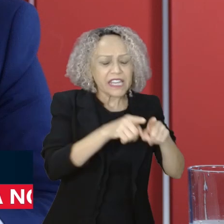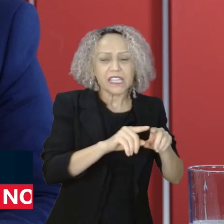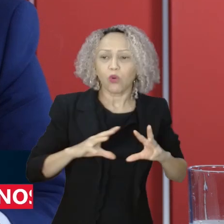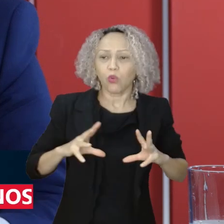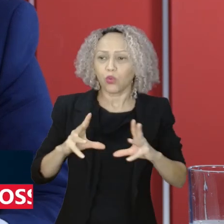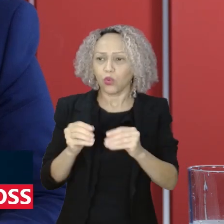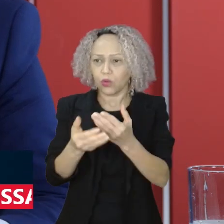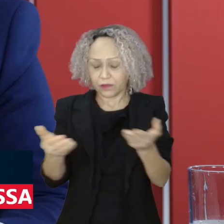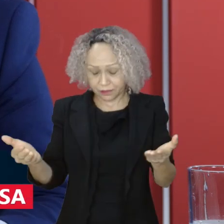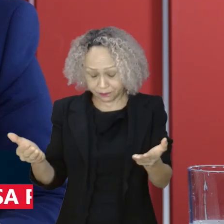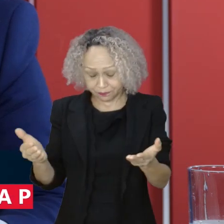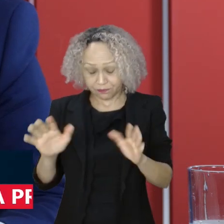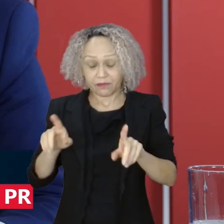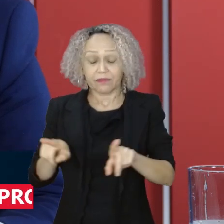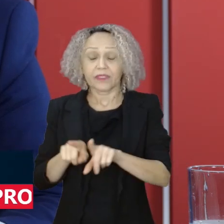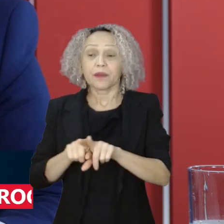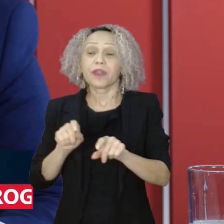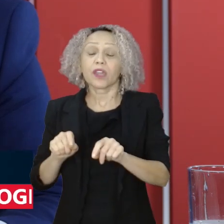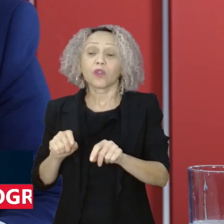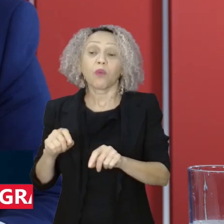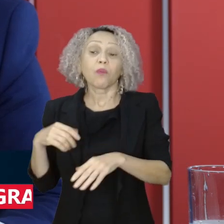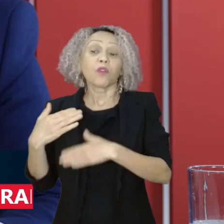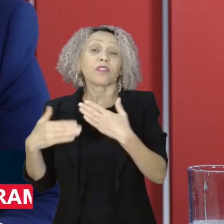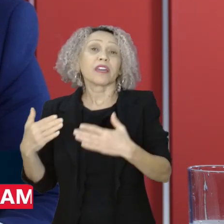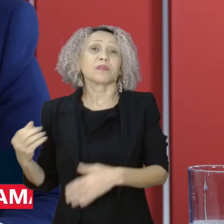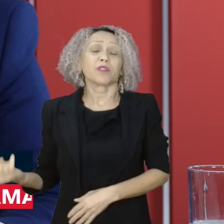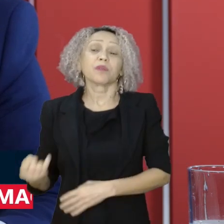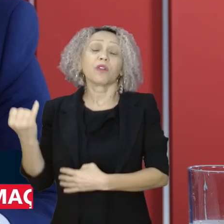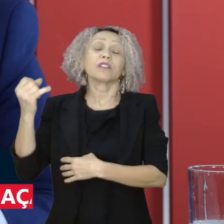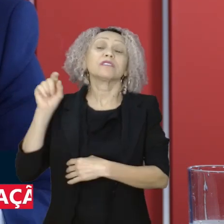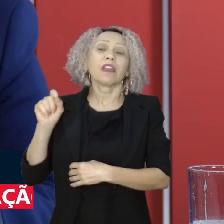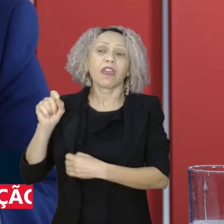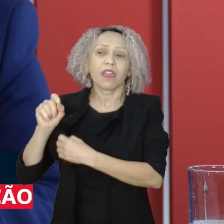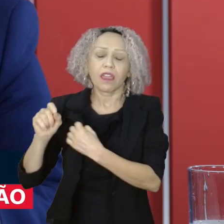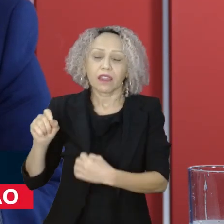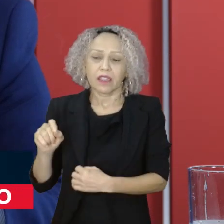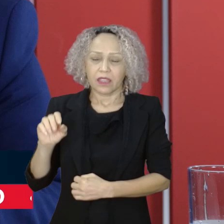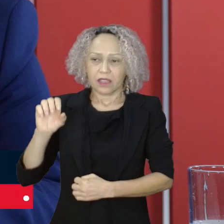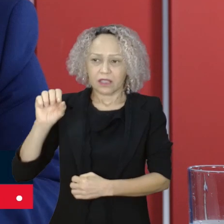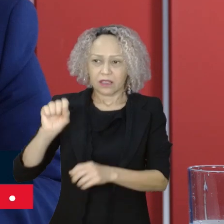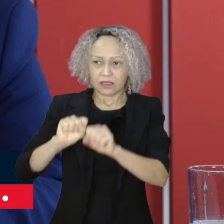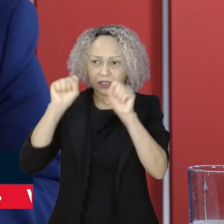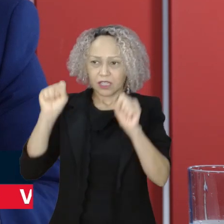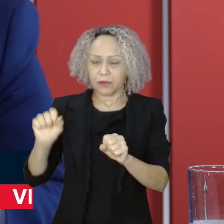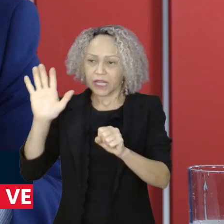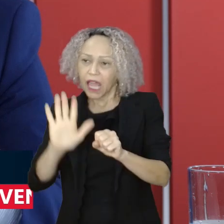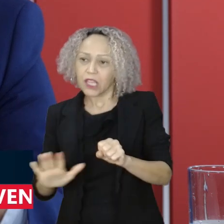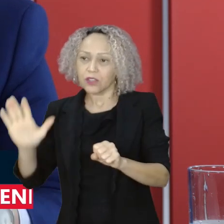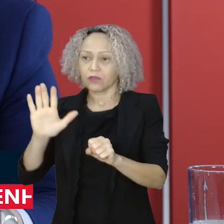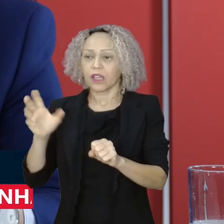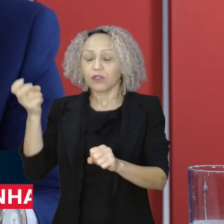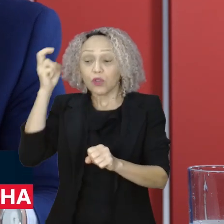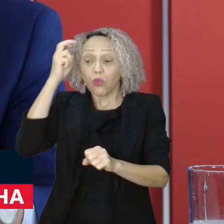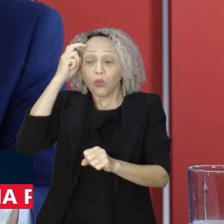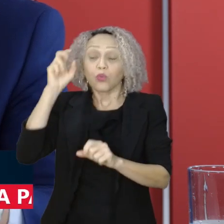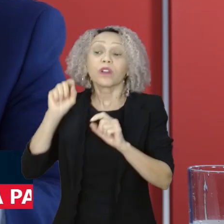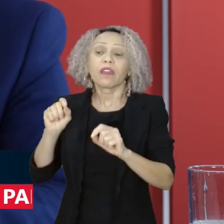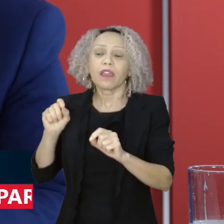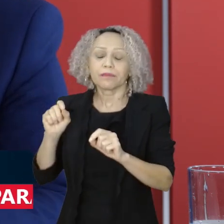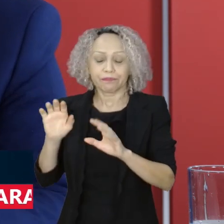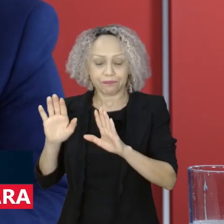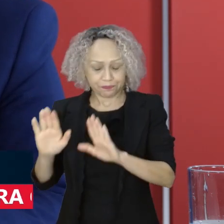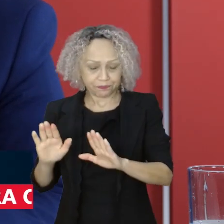processo muito importante nessa consolidação do sistema, que é a única contrapartida que o